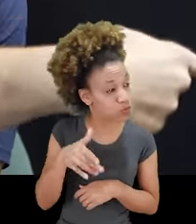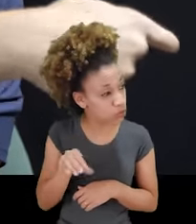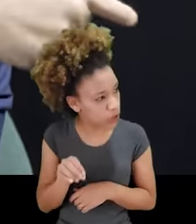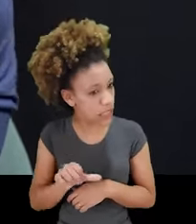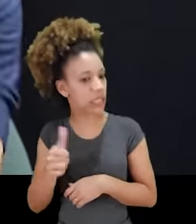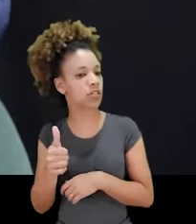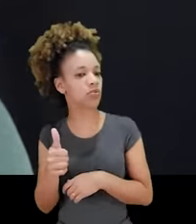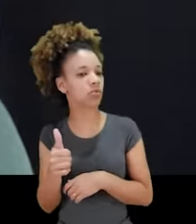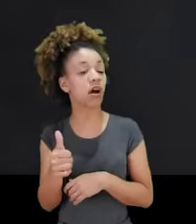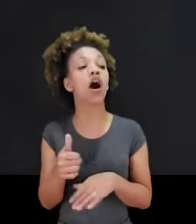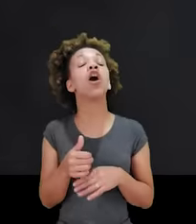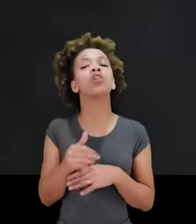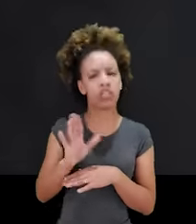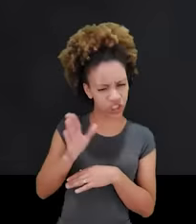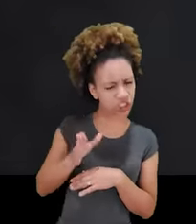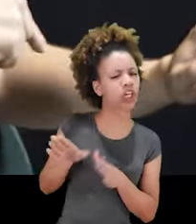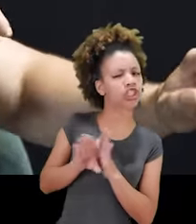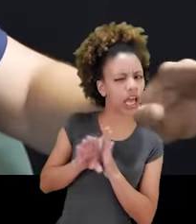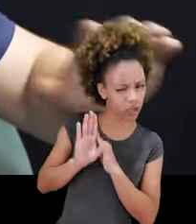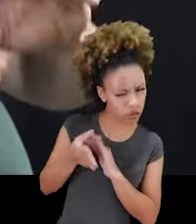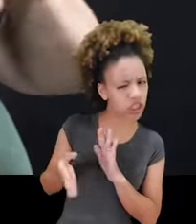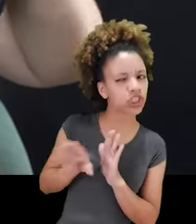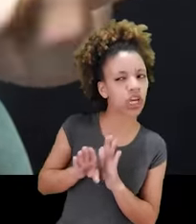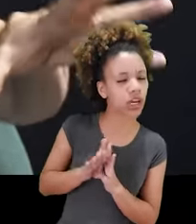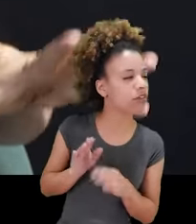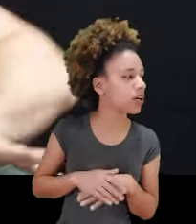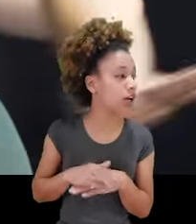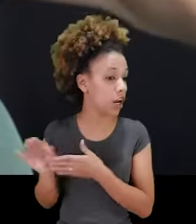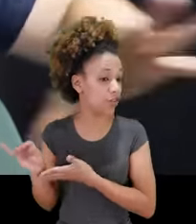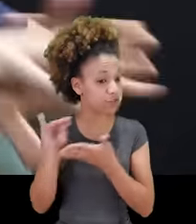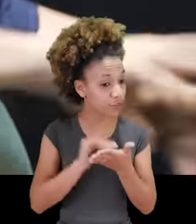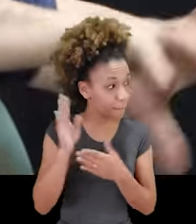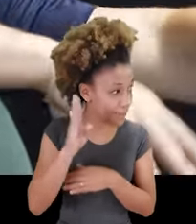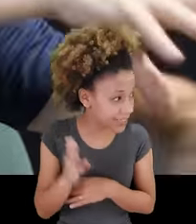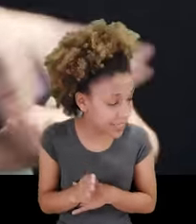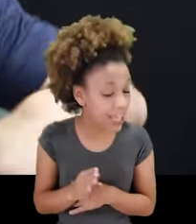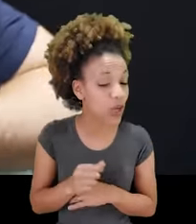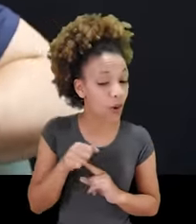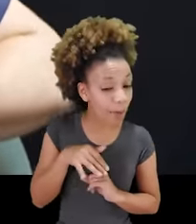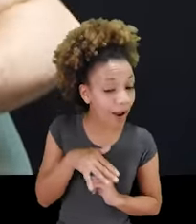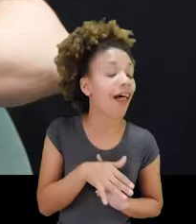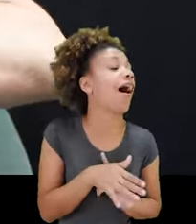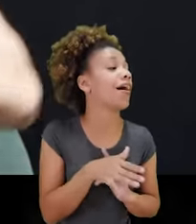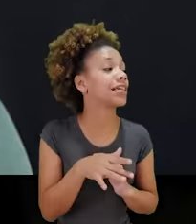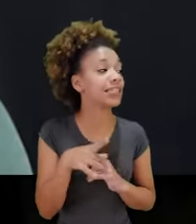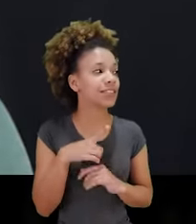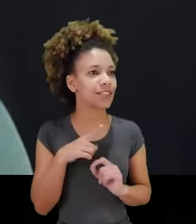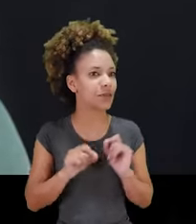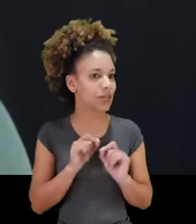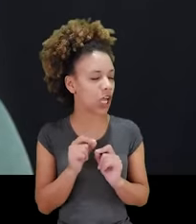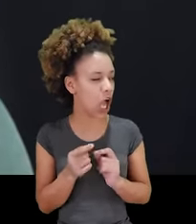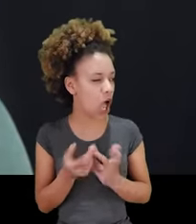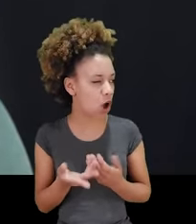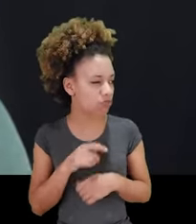Brasil. Já volto. Tu quer, tu espera. Brasil. Fundou Sim. o Brasil. Aí deu uma parada ali, não sei o quê. Então, assim, tem uma coisa meio de... Não,